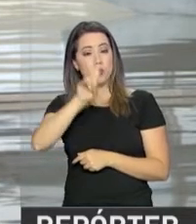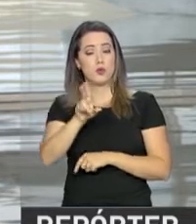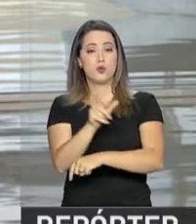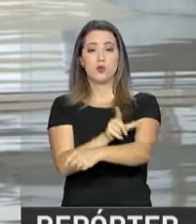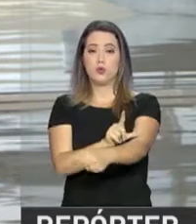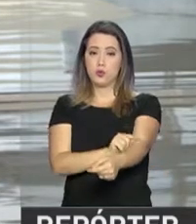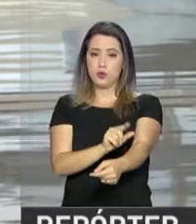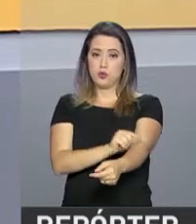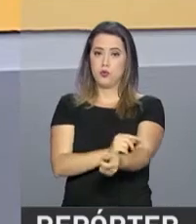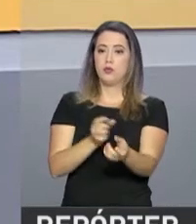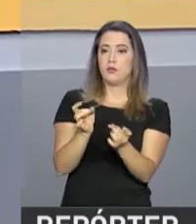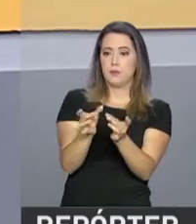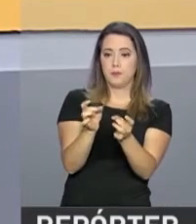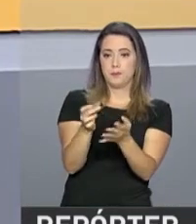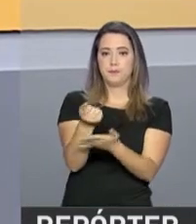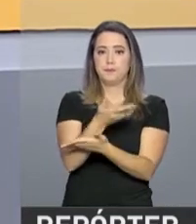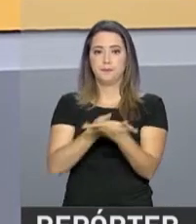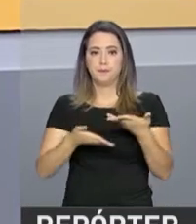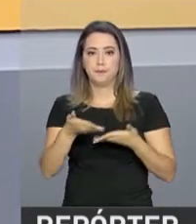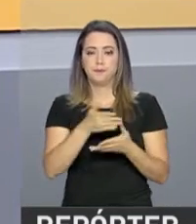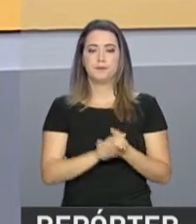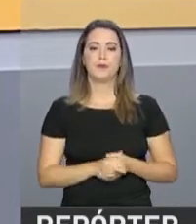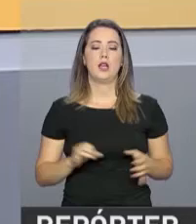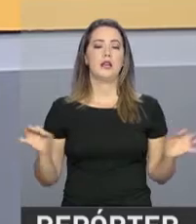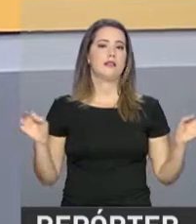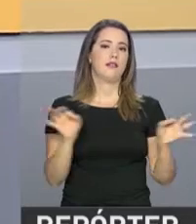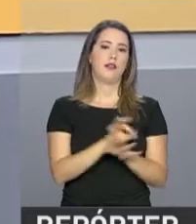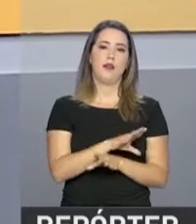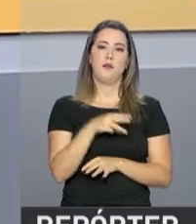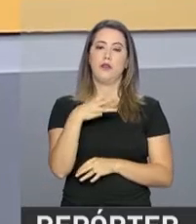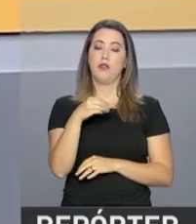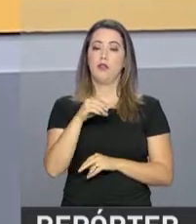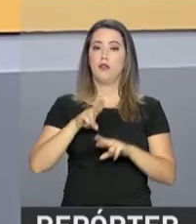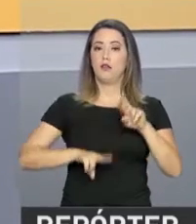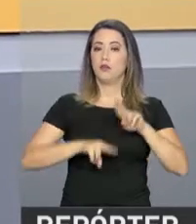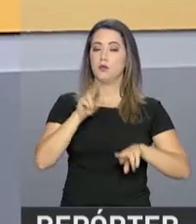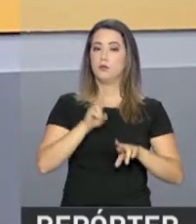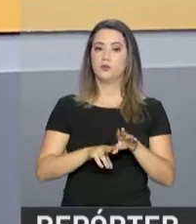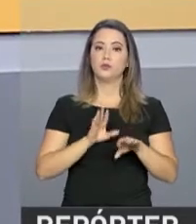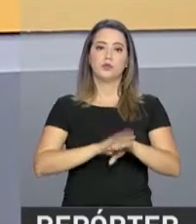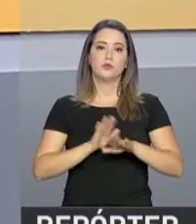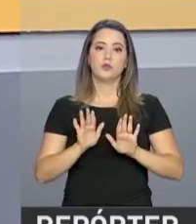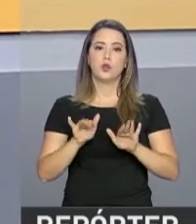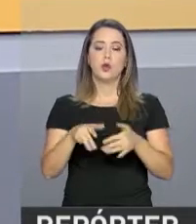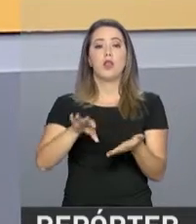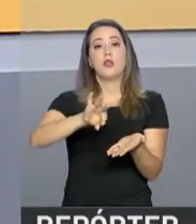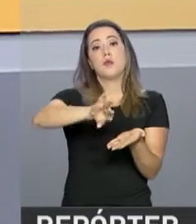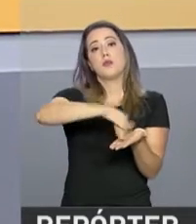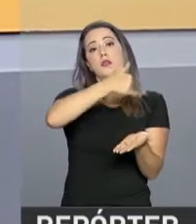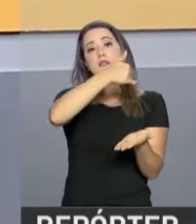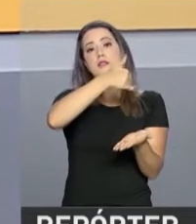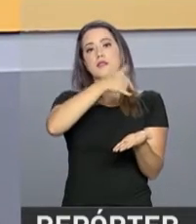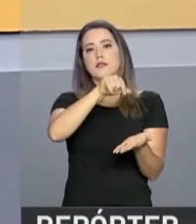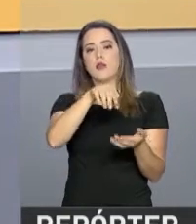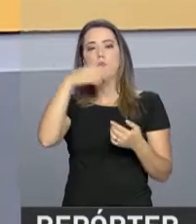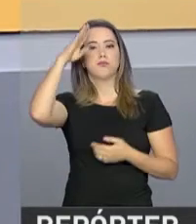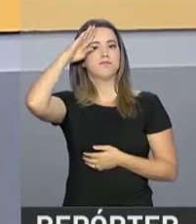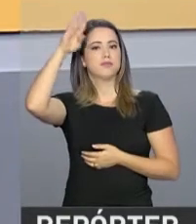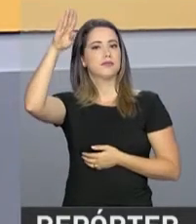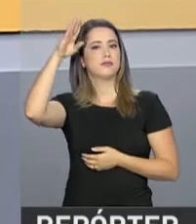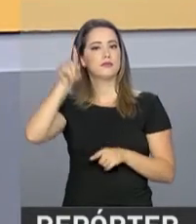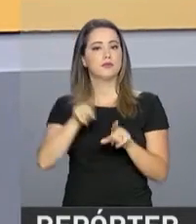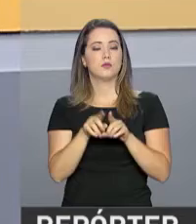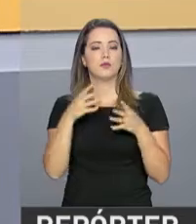márcio fernandes termina no dia 30 de junho o prazo para o alistamento militar vamos ver os detalhes na